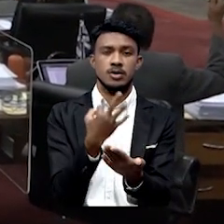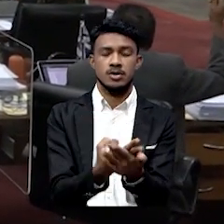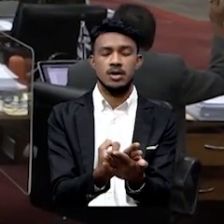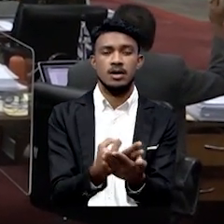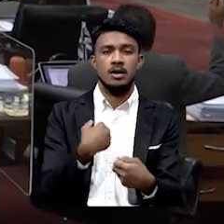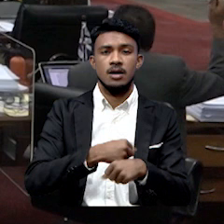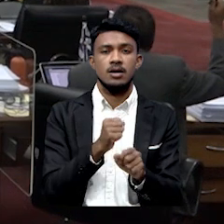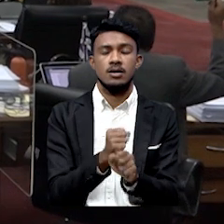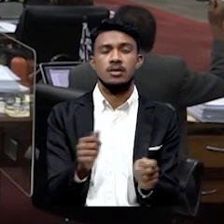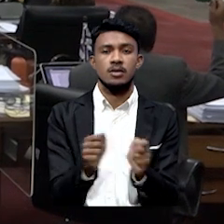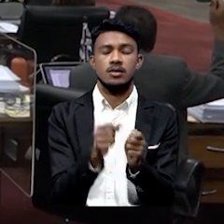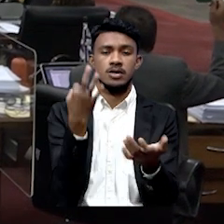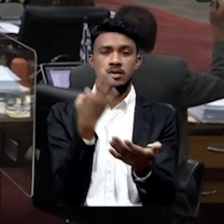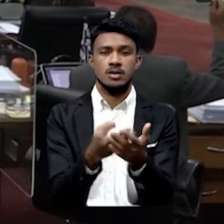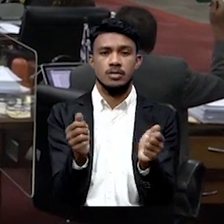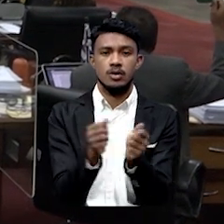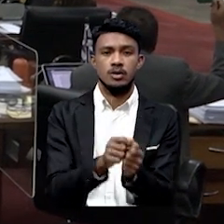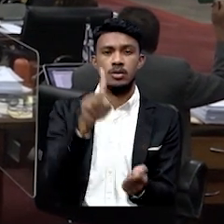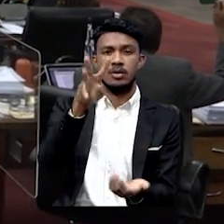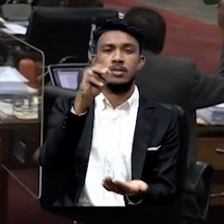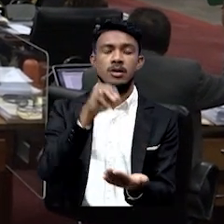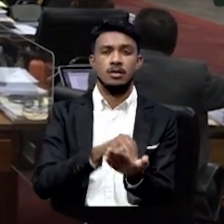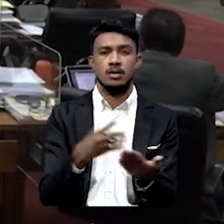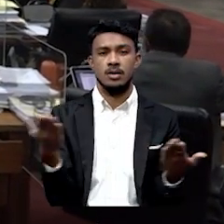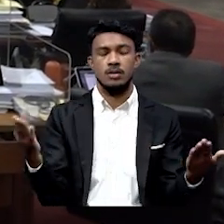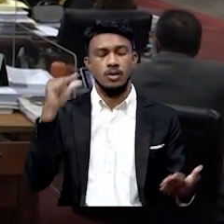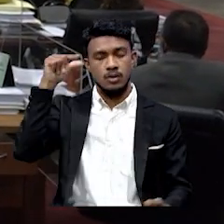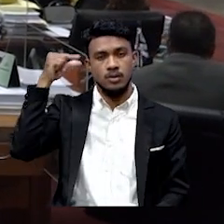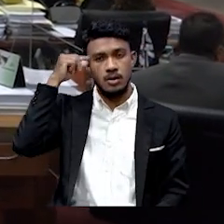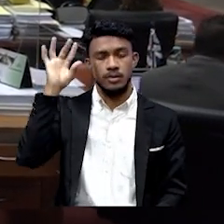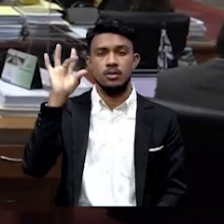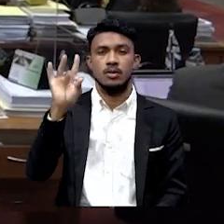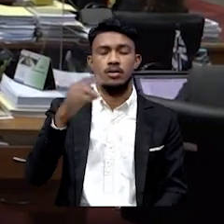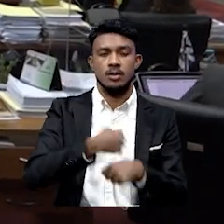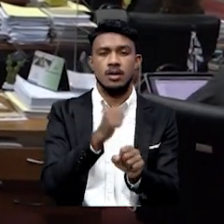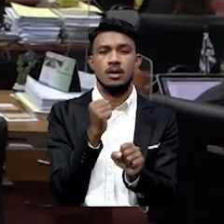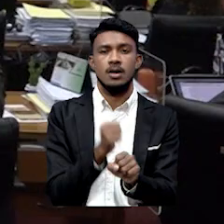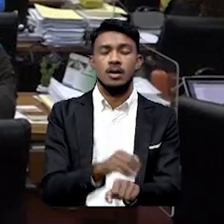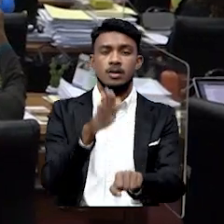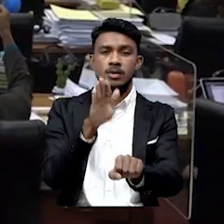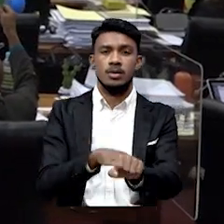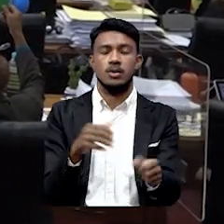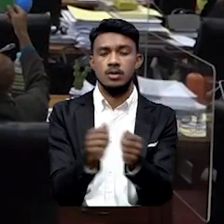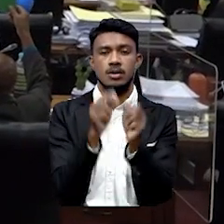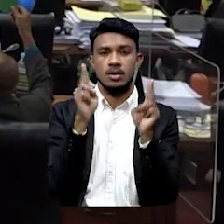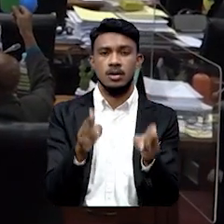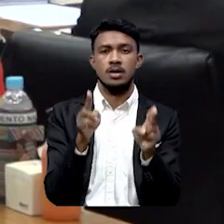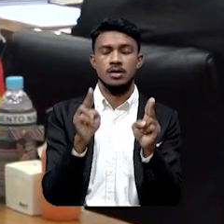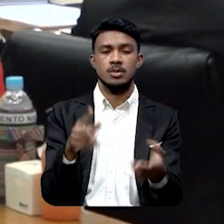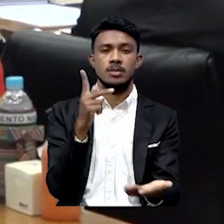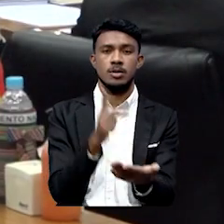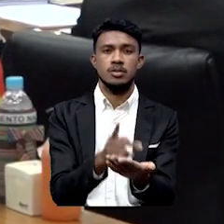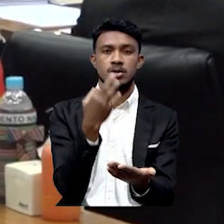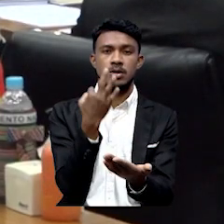retificativo, o montante bilhão e daresin, nebe oitavo governo propõe. Pedido o caráter urgência da proposta